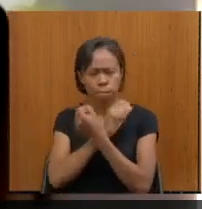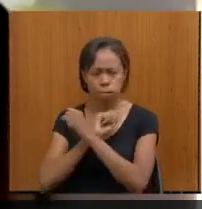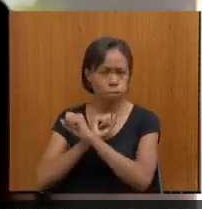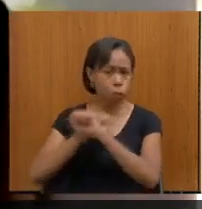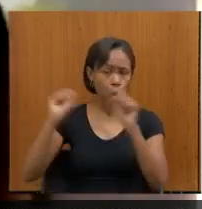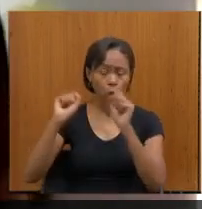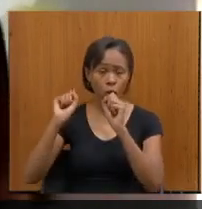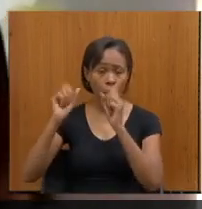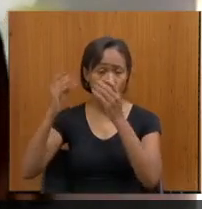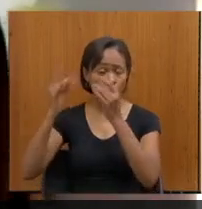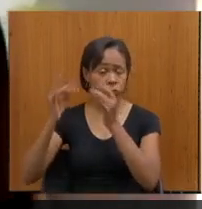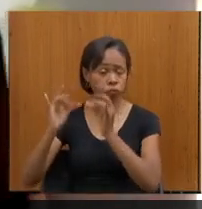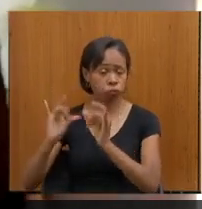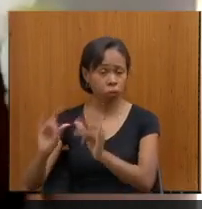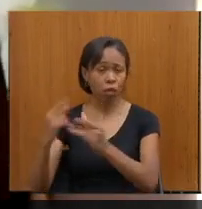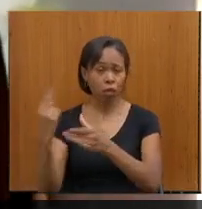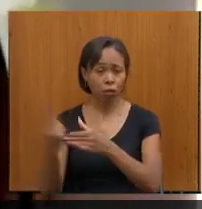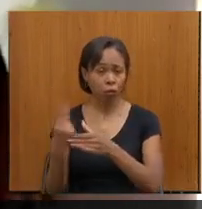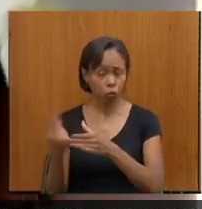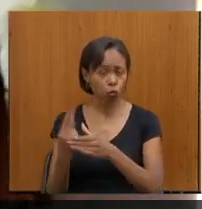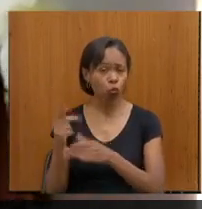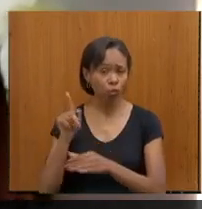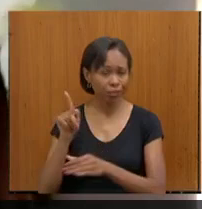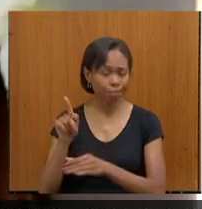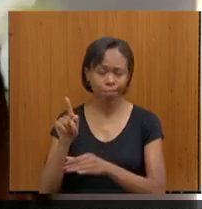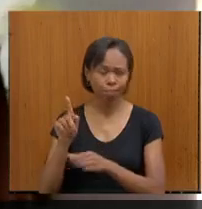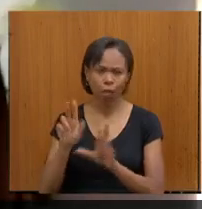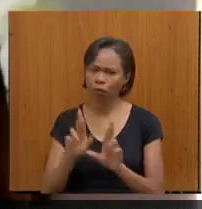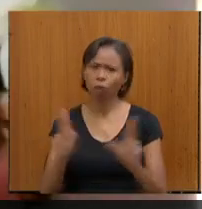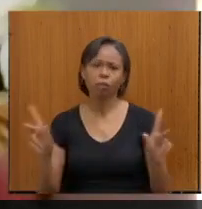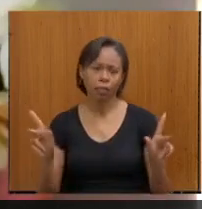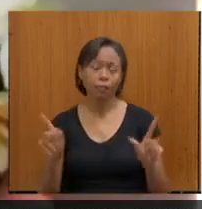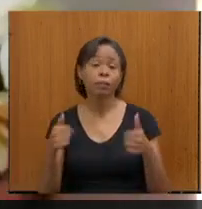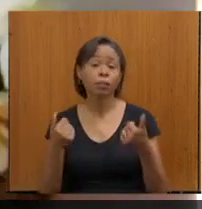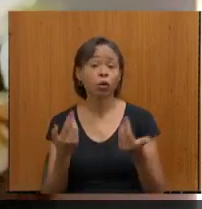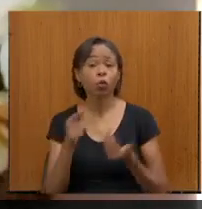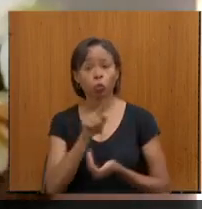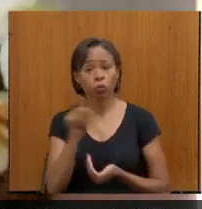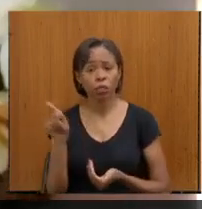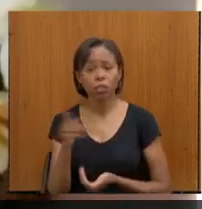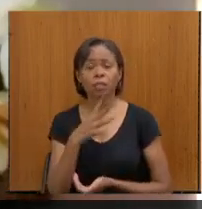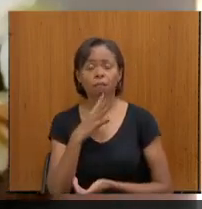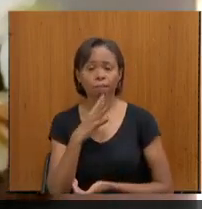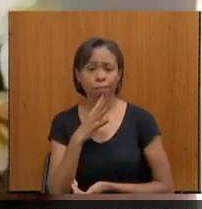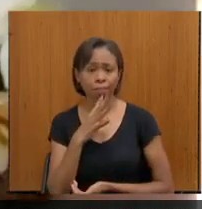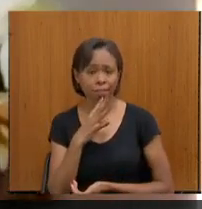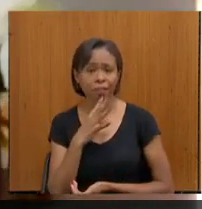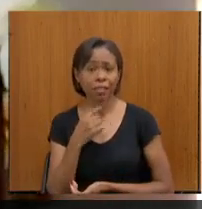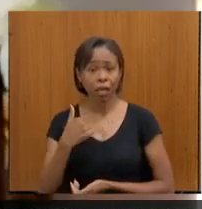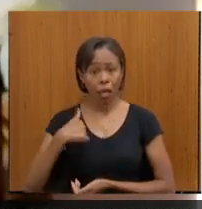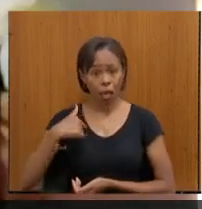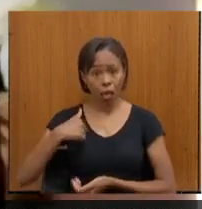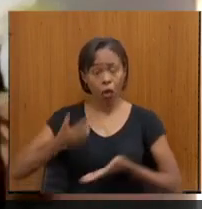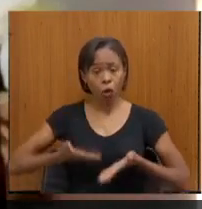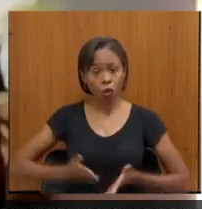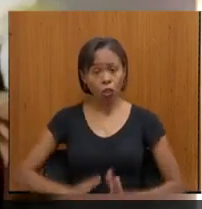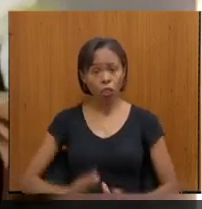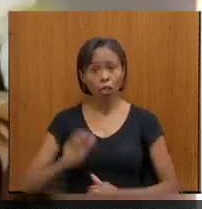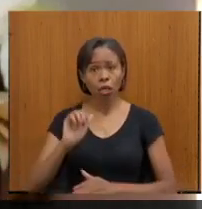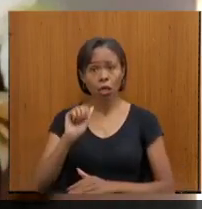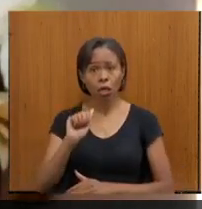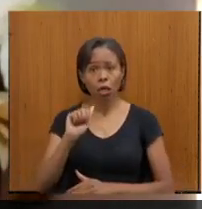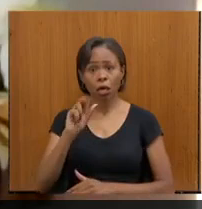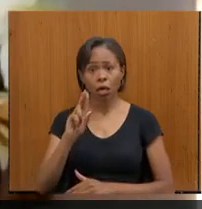divertiu a usina de fukushima e como vocês sabem ao minha origem é de Wall